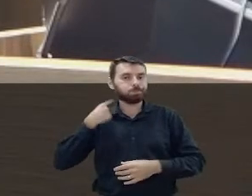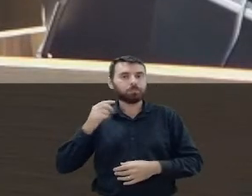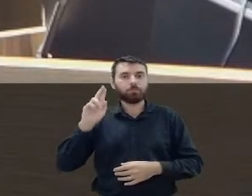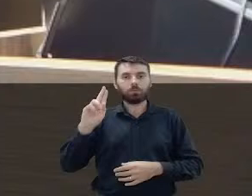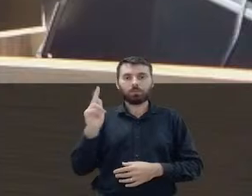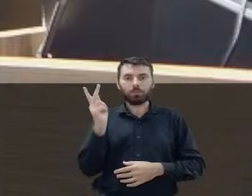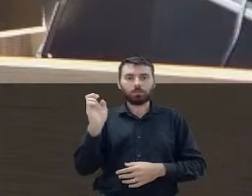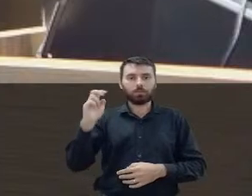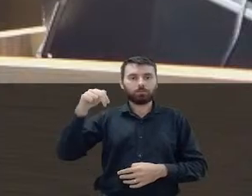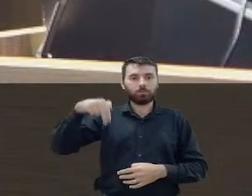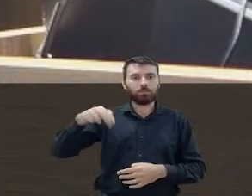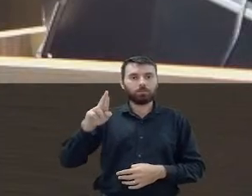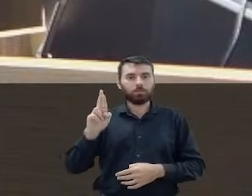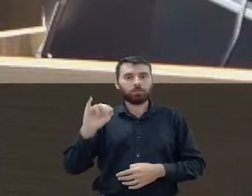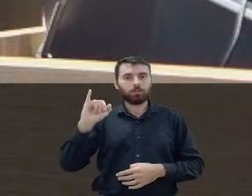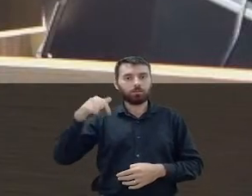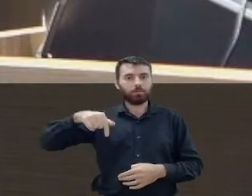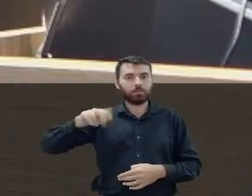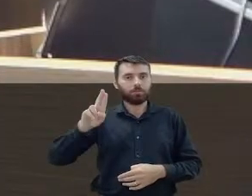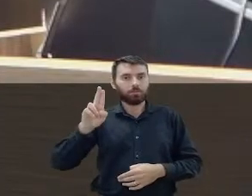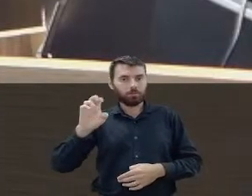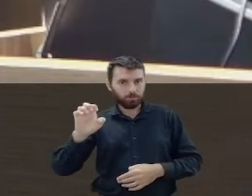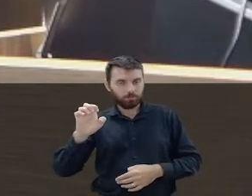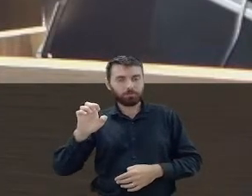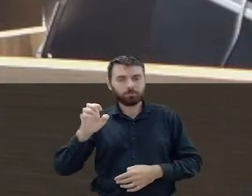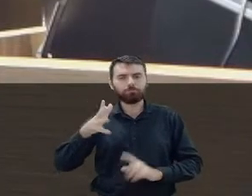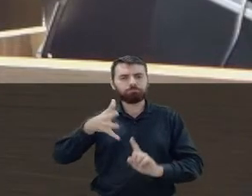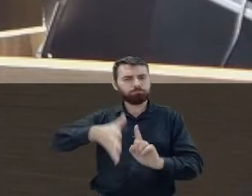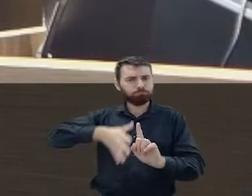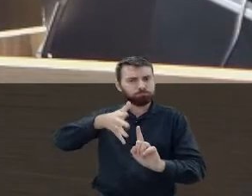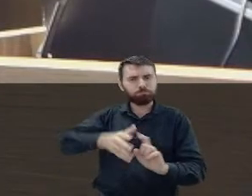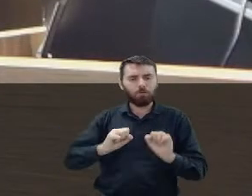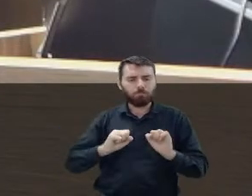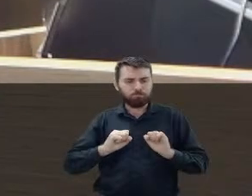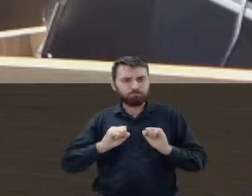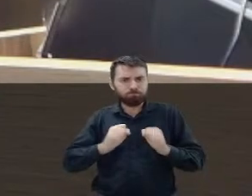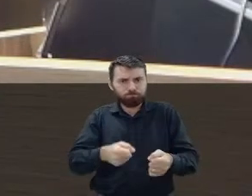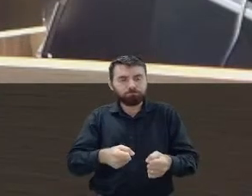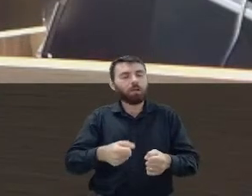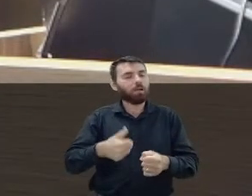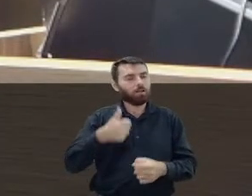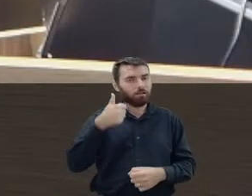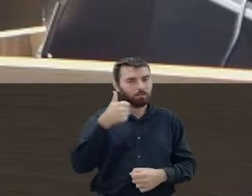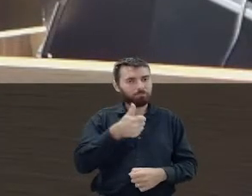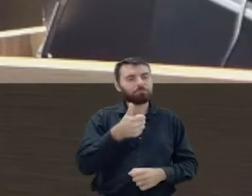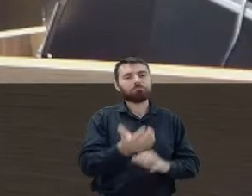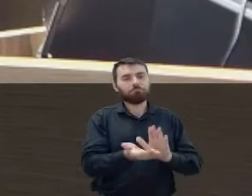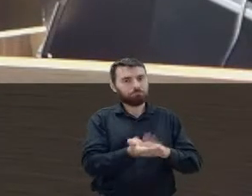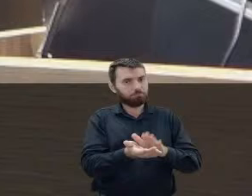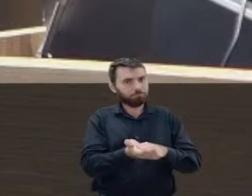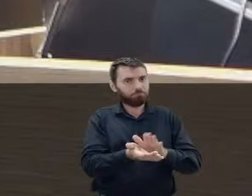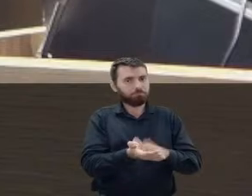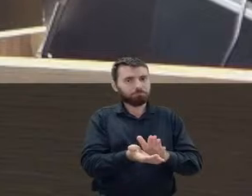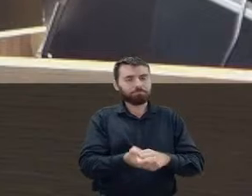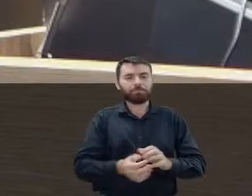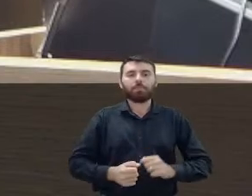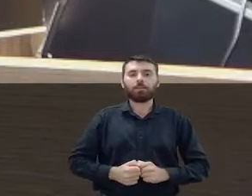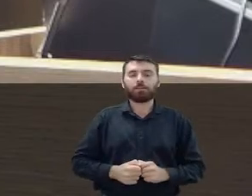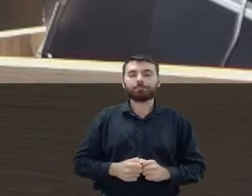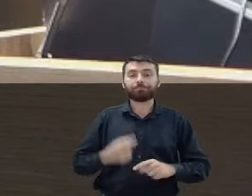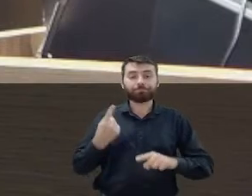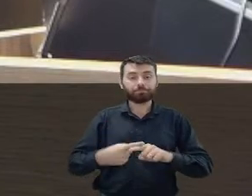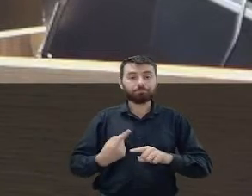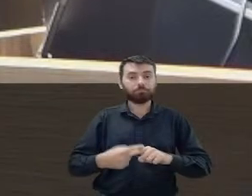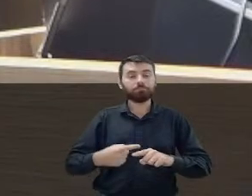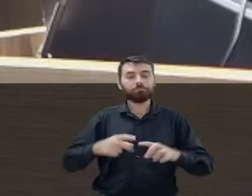pela sua sustentação oral, pela sua combatividade neste caso, que trata do tema, já bem conhecido